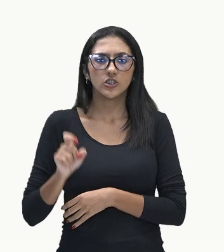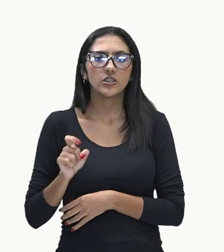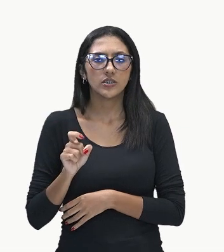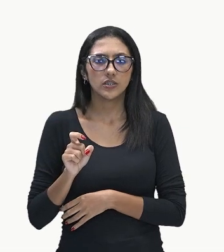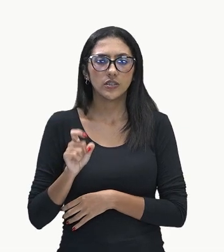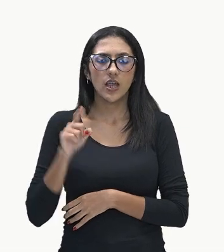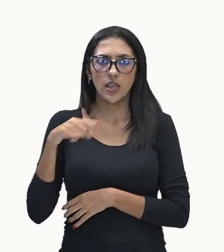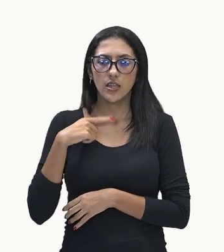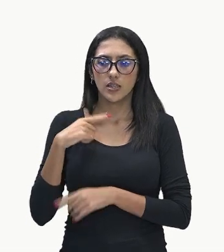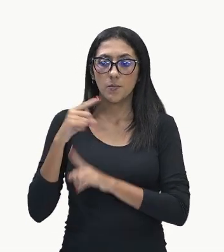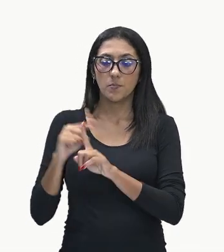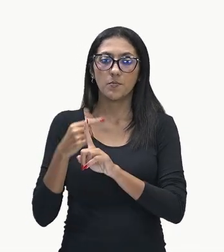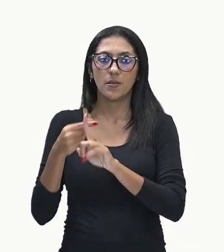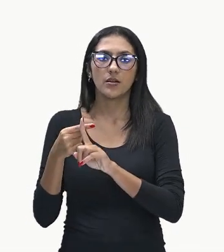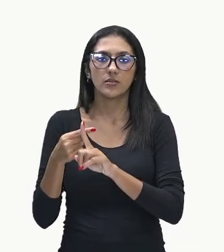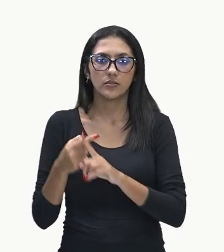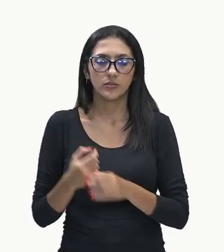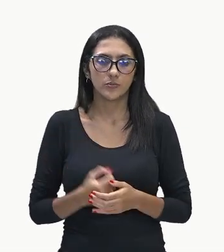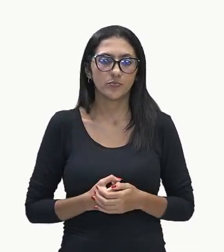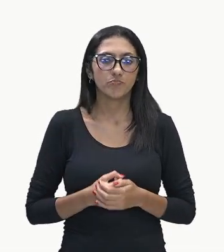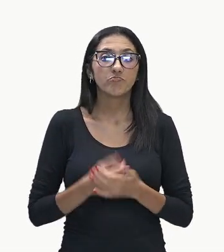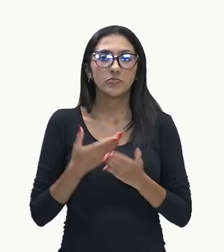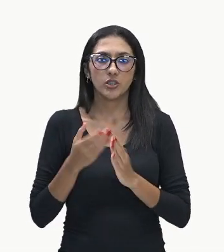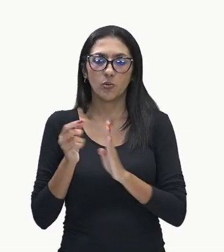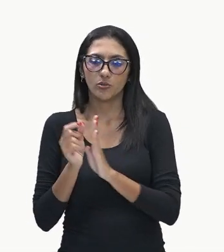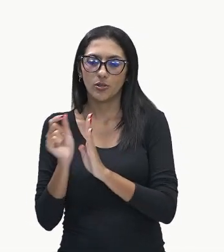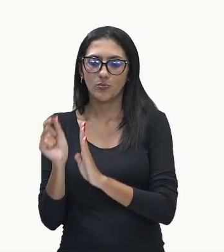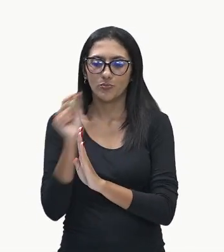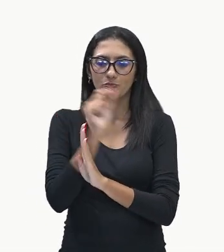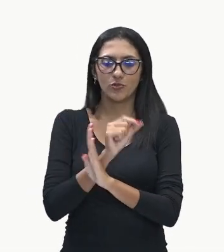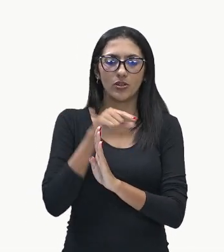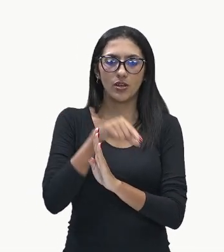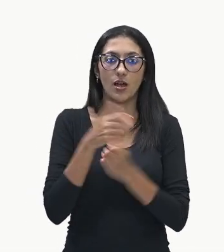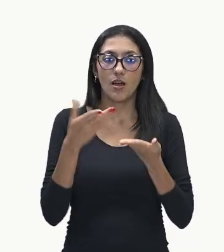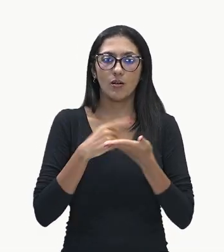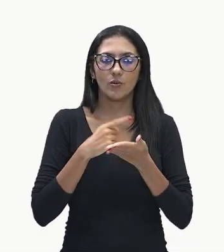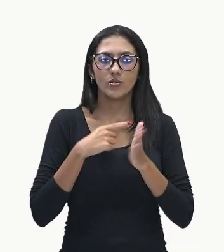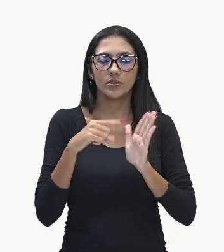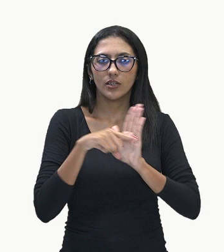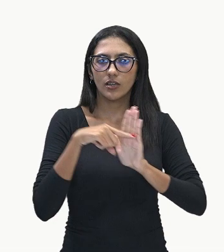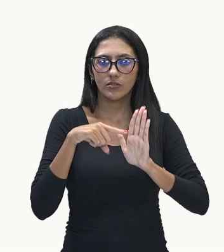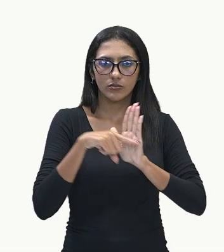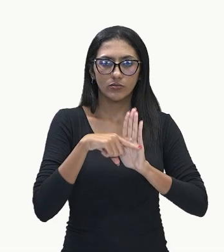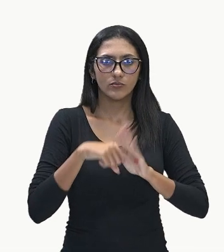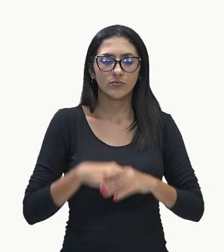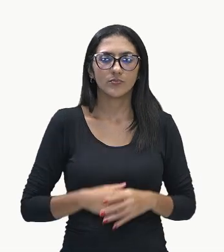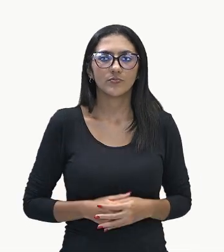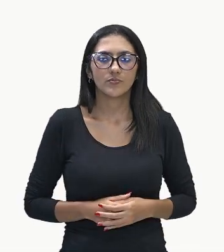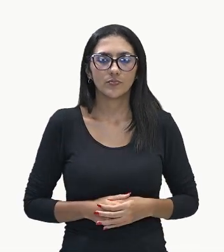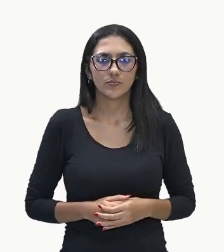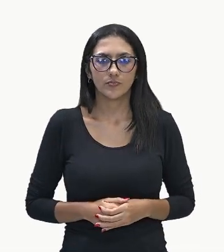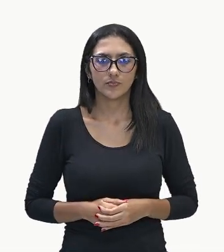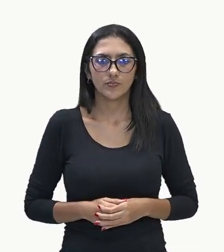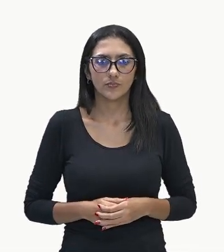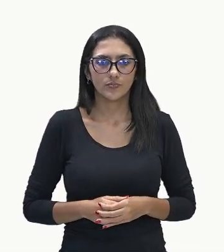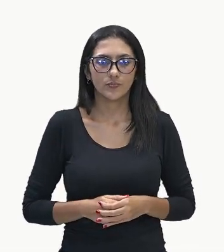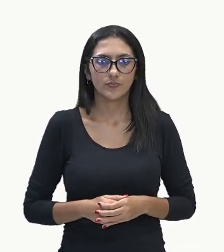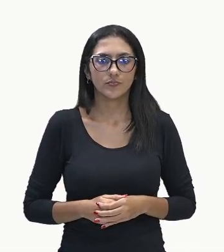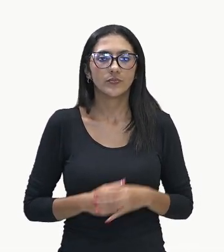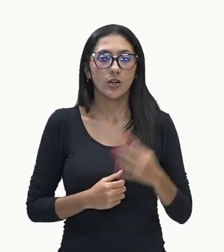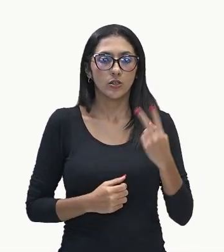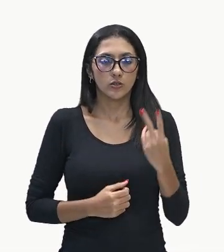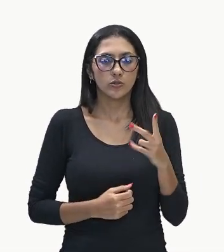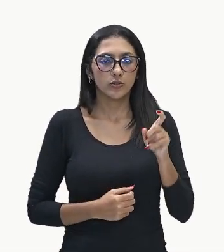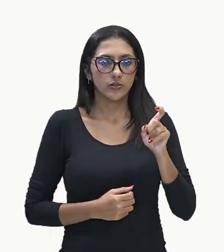É positivo. Então, quando ele passar para lá, ele vai se tornar negativo. Teremos